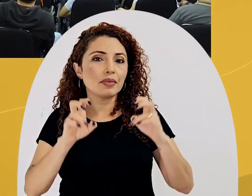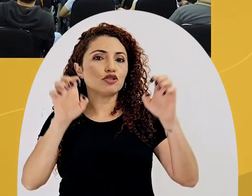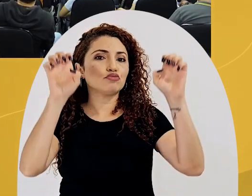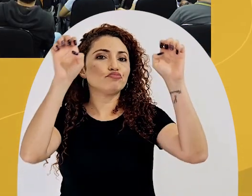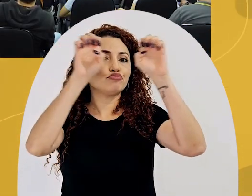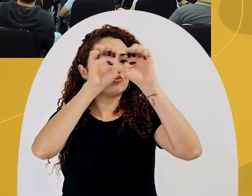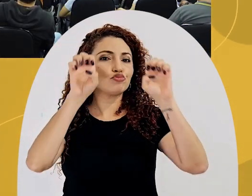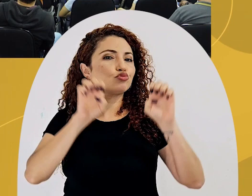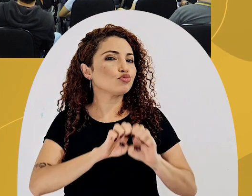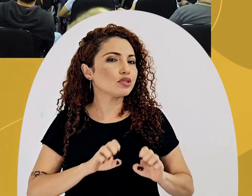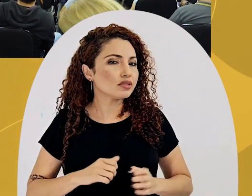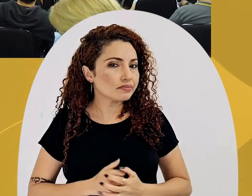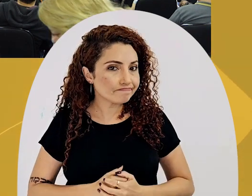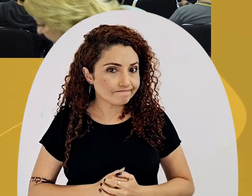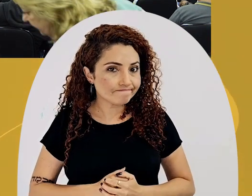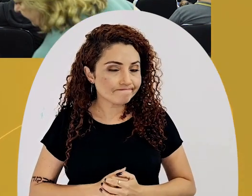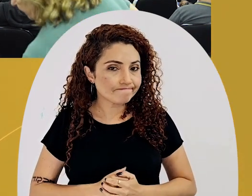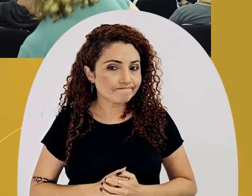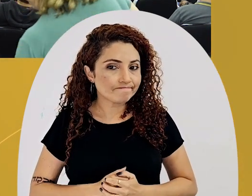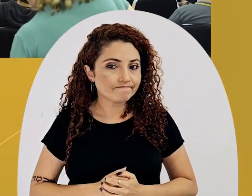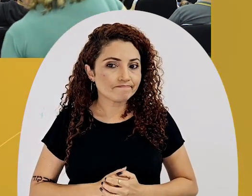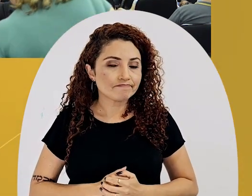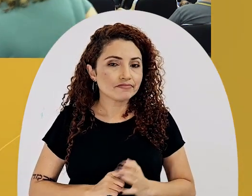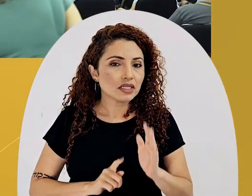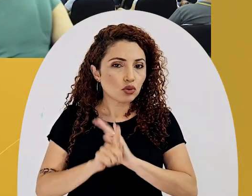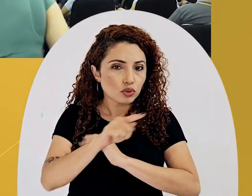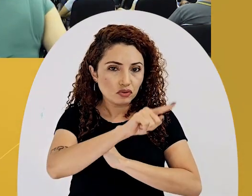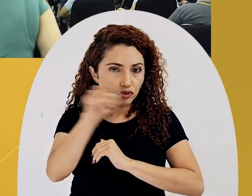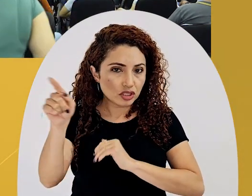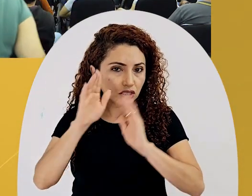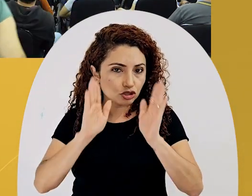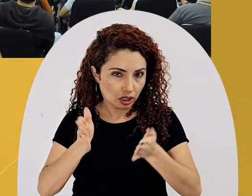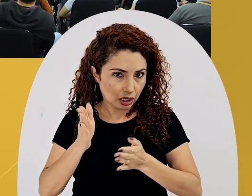Todo mundo conhecia essa informação?